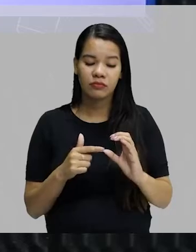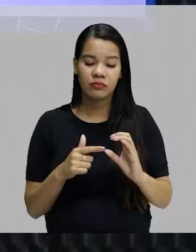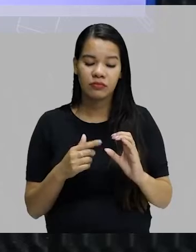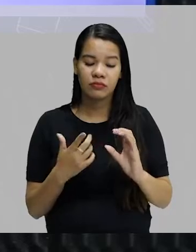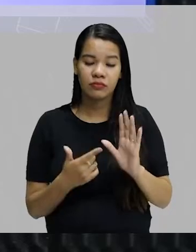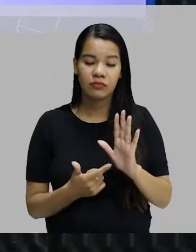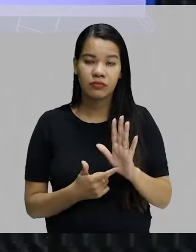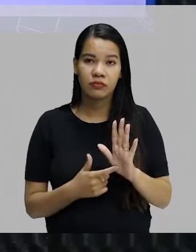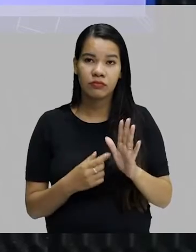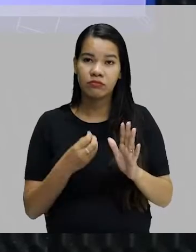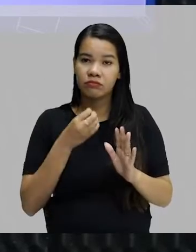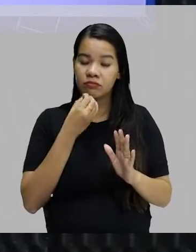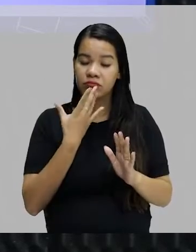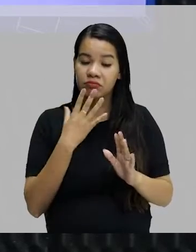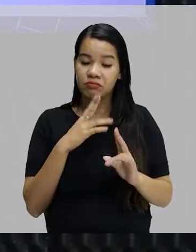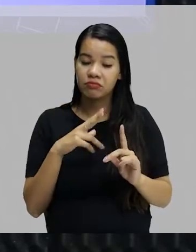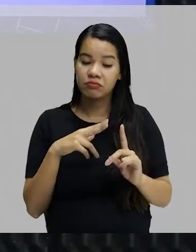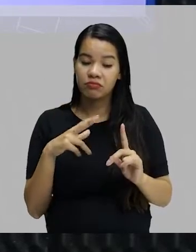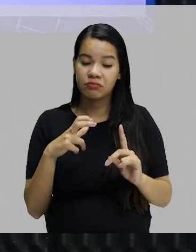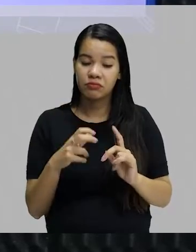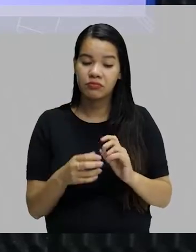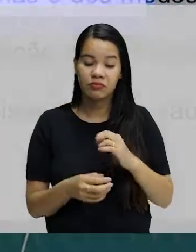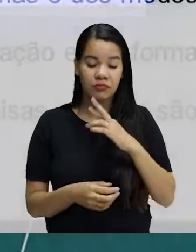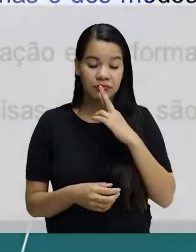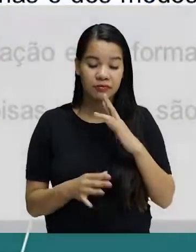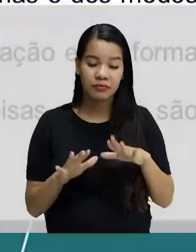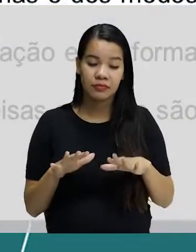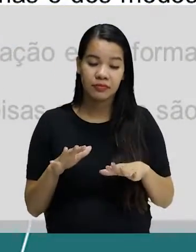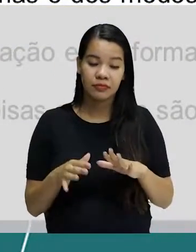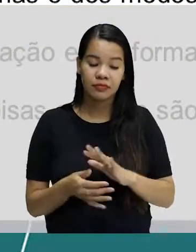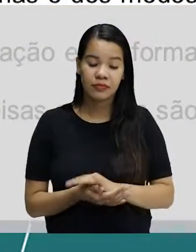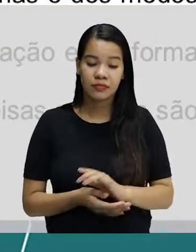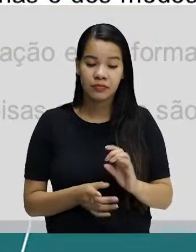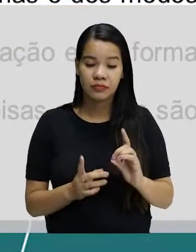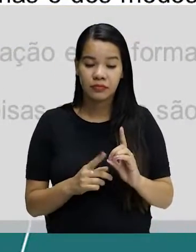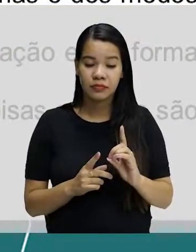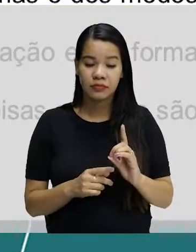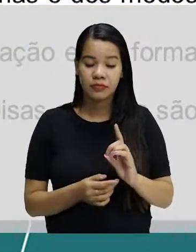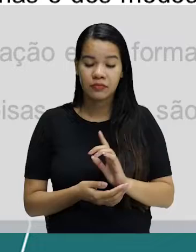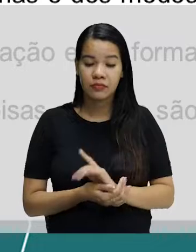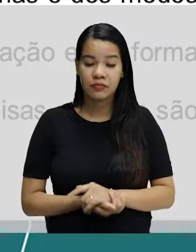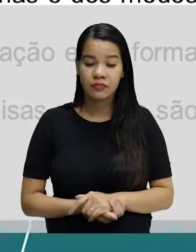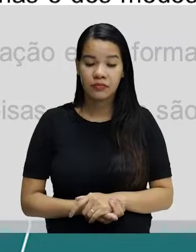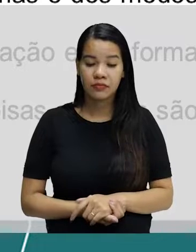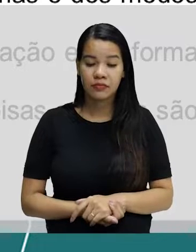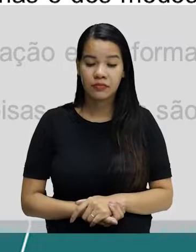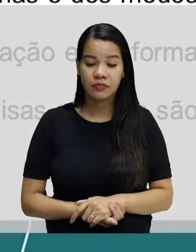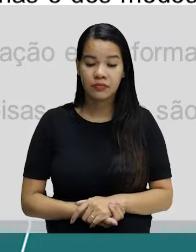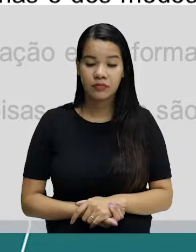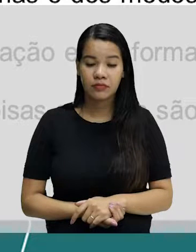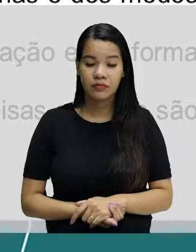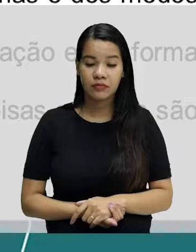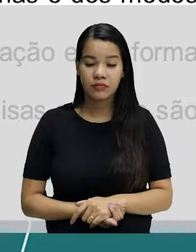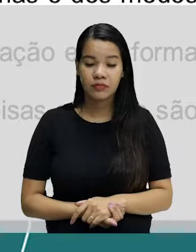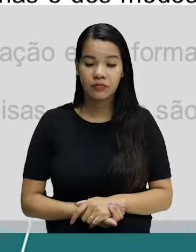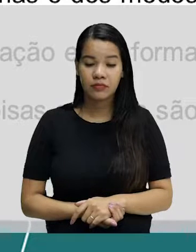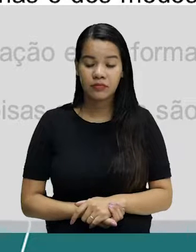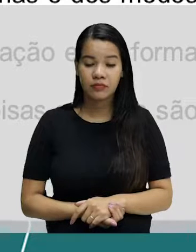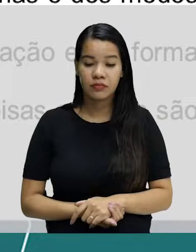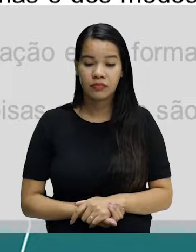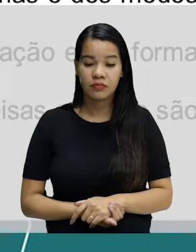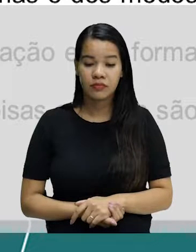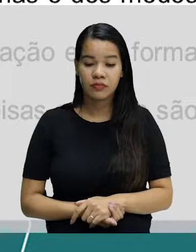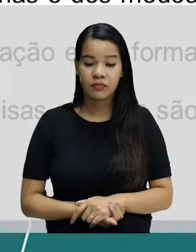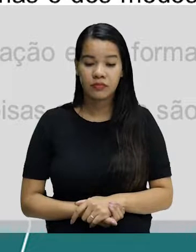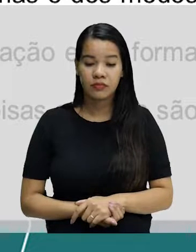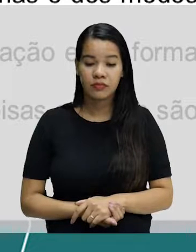para a gente uma boa perspectiva de resposta. Letra D, a sua obra Tratado Lógico Filosófico versa sobre a relação entre forma